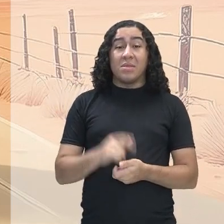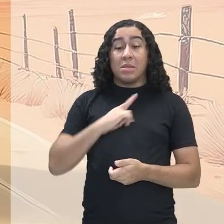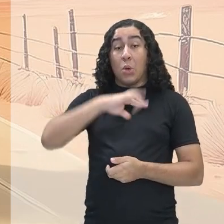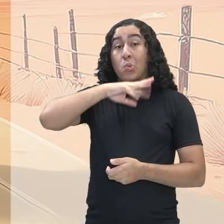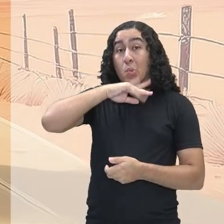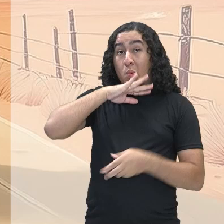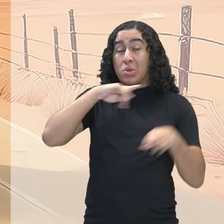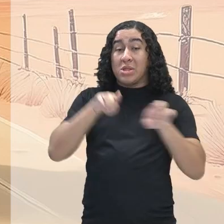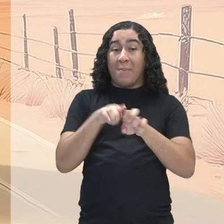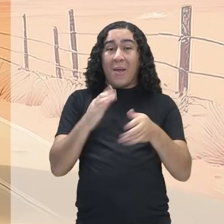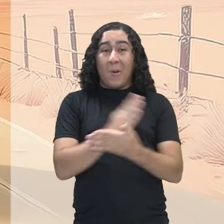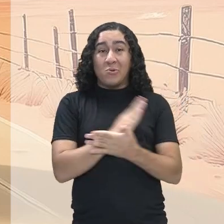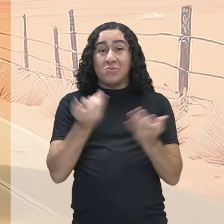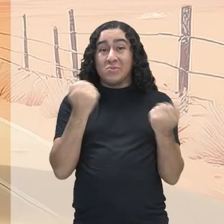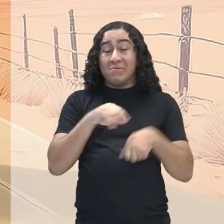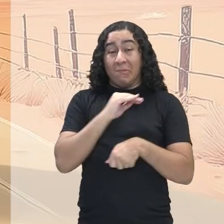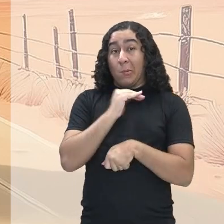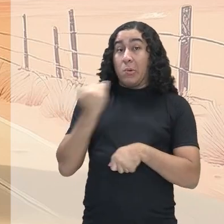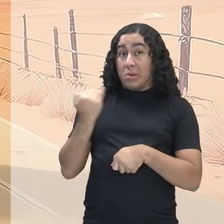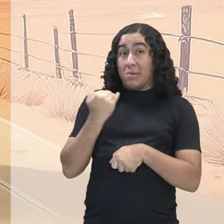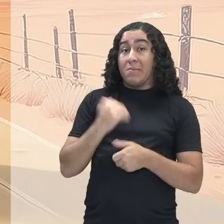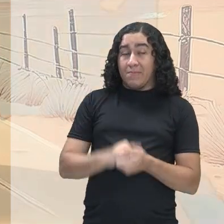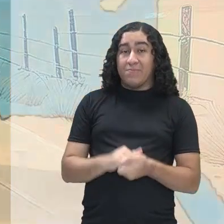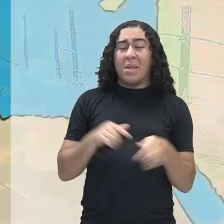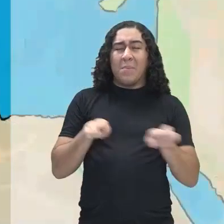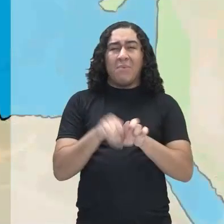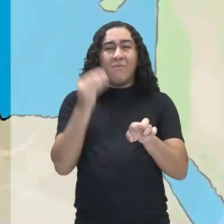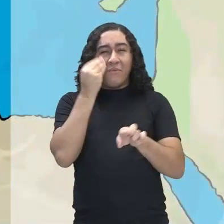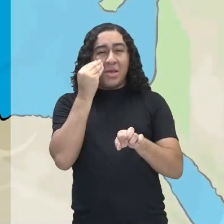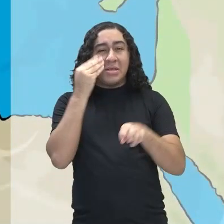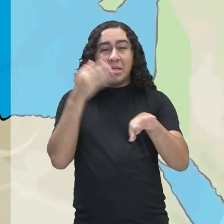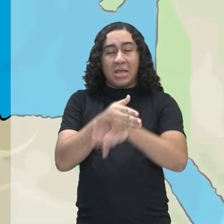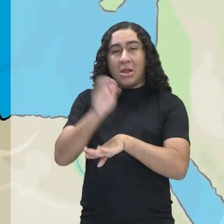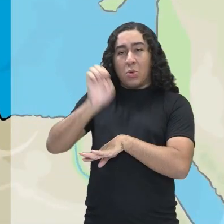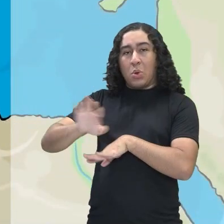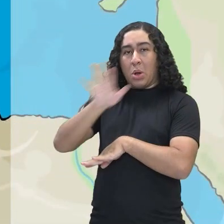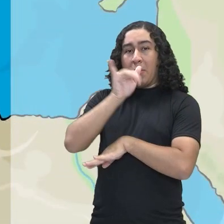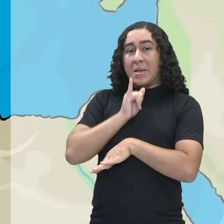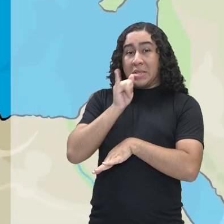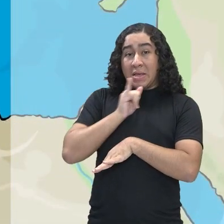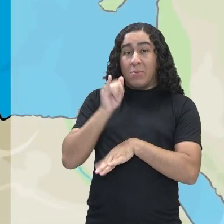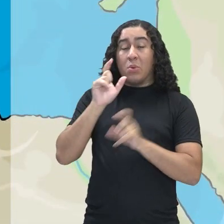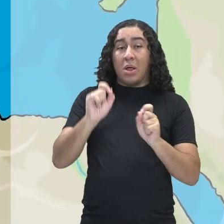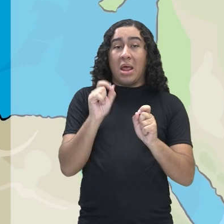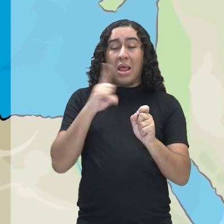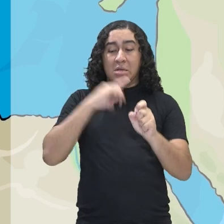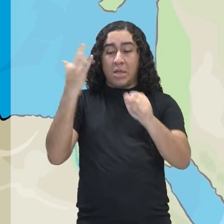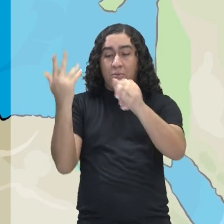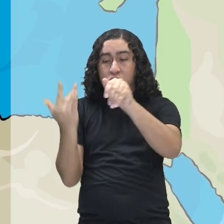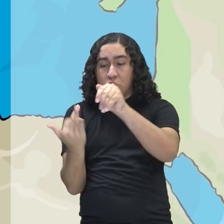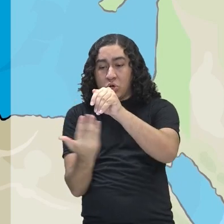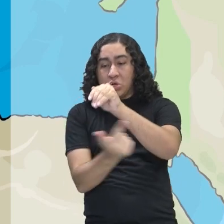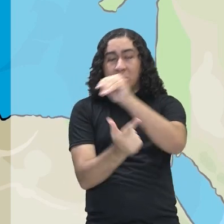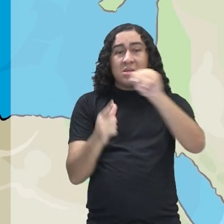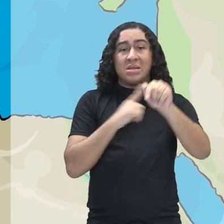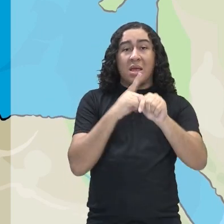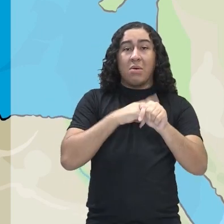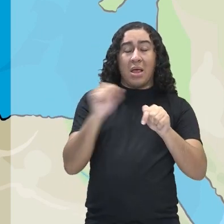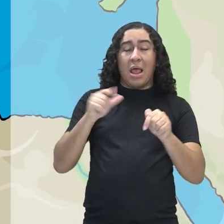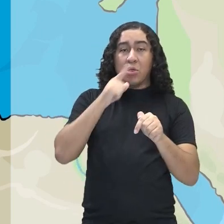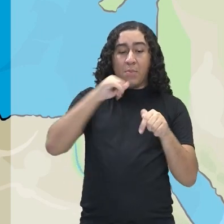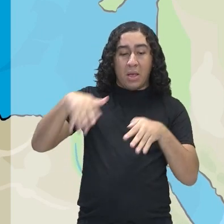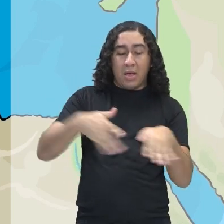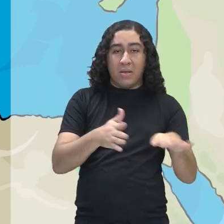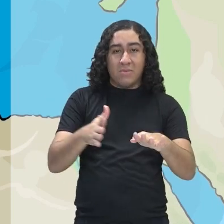e até com risco de morte. Para tentar entrar na Europa, por exemplo, Muitos refugiados passam pelo mar Mediterrâneo,